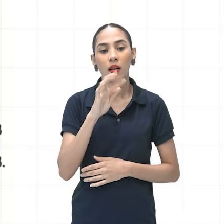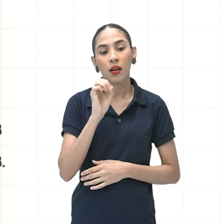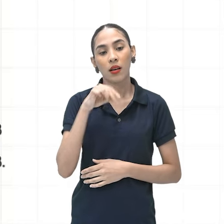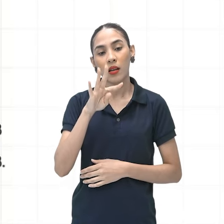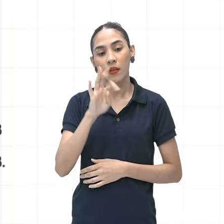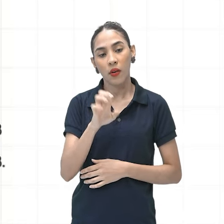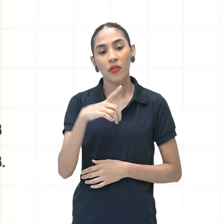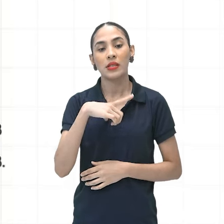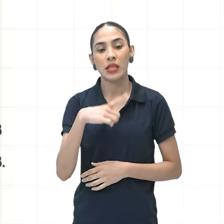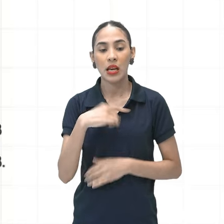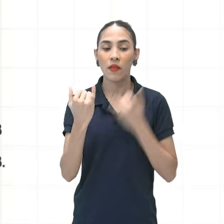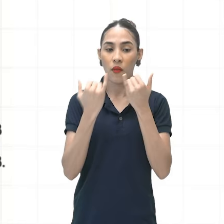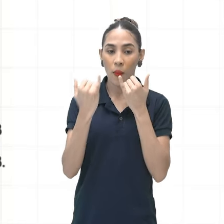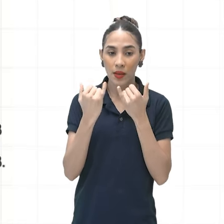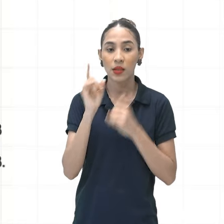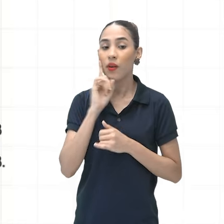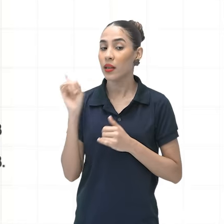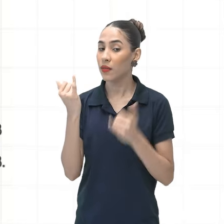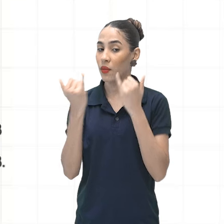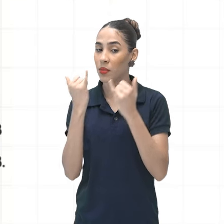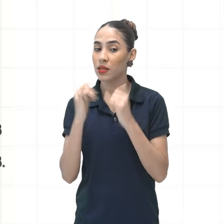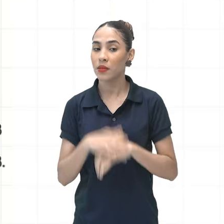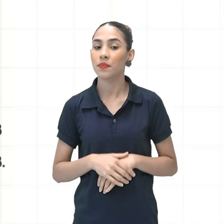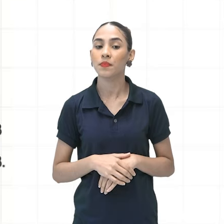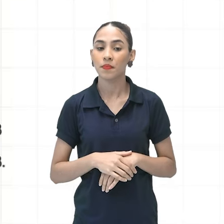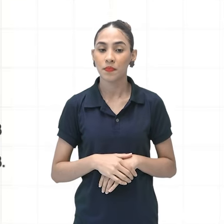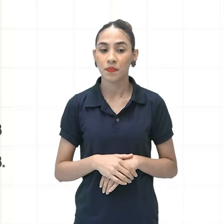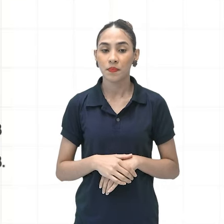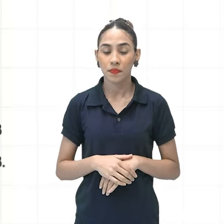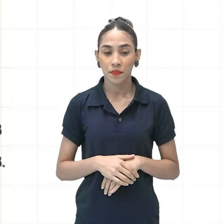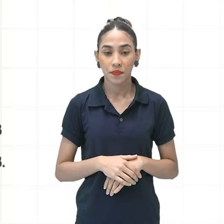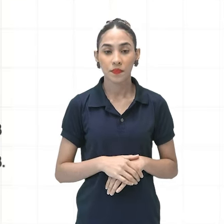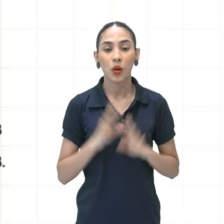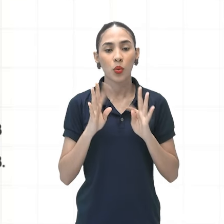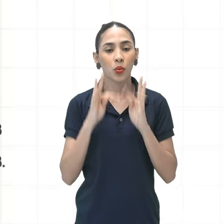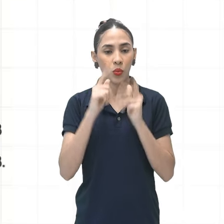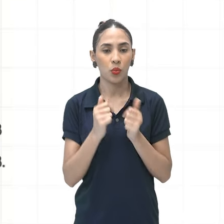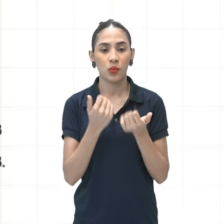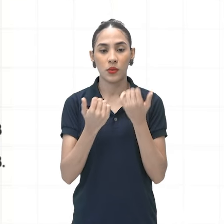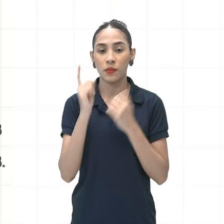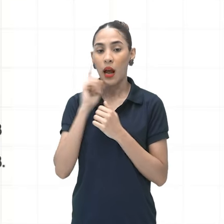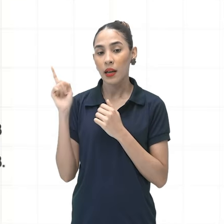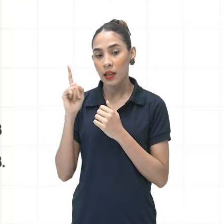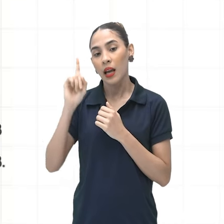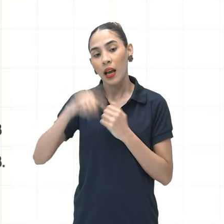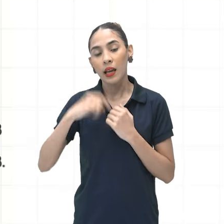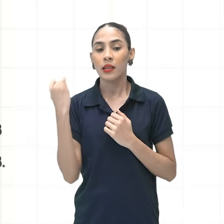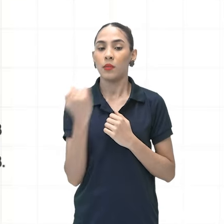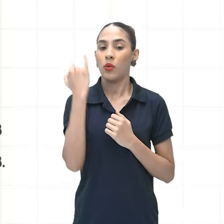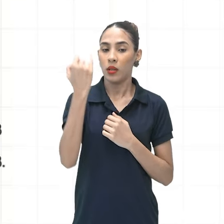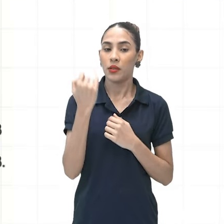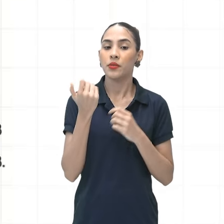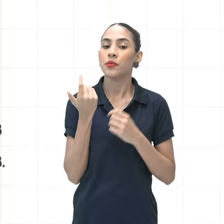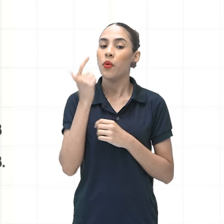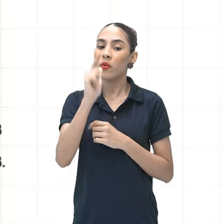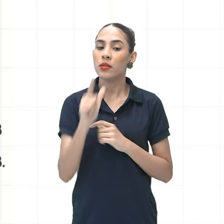nós temos a informação desses dados. Então, aqui está a fonte. Todos esses elementos são elementos importantes para a